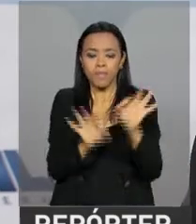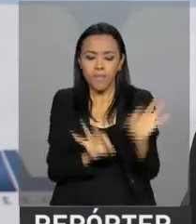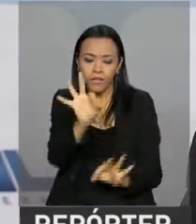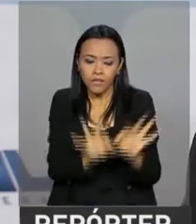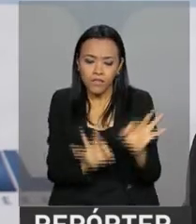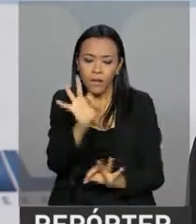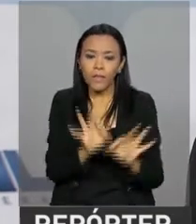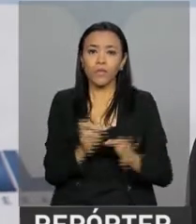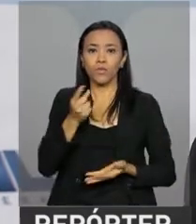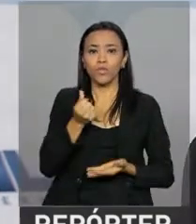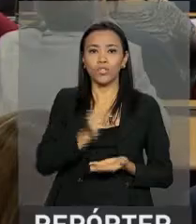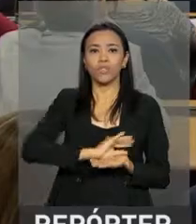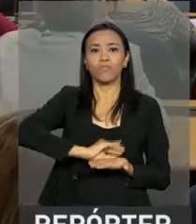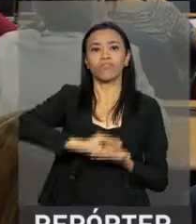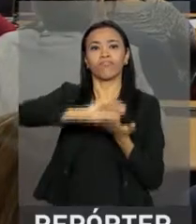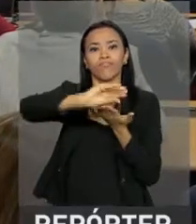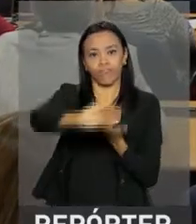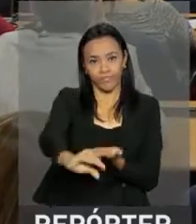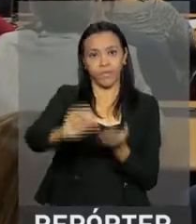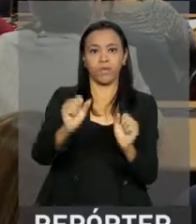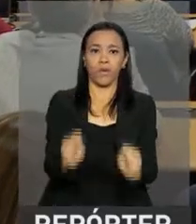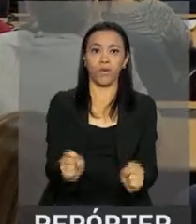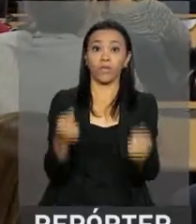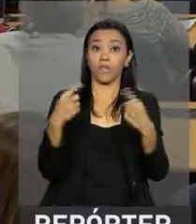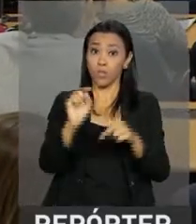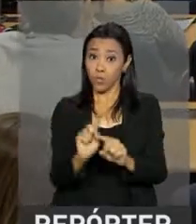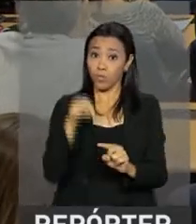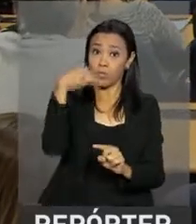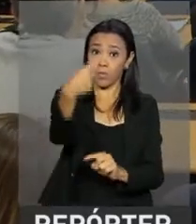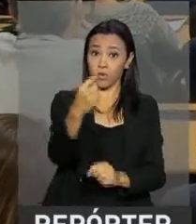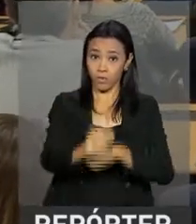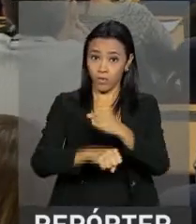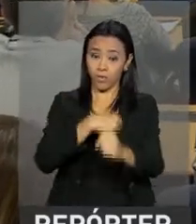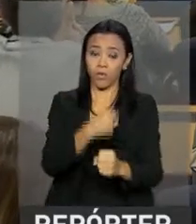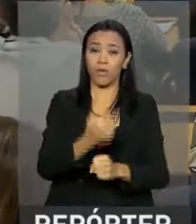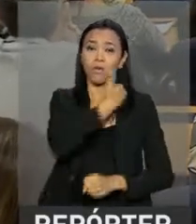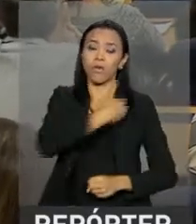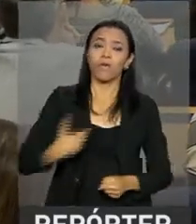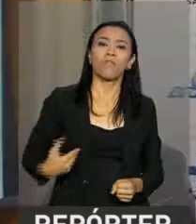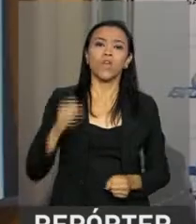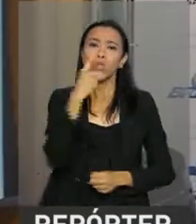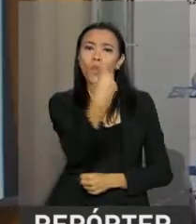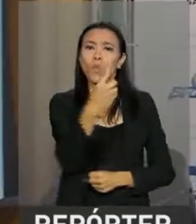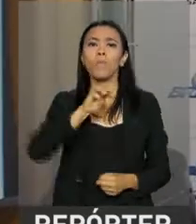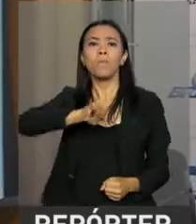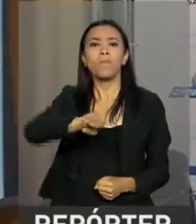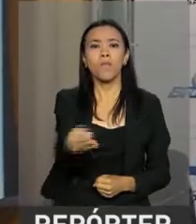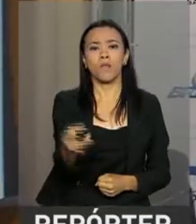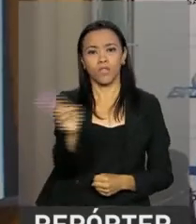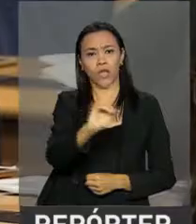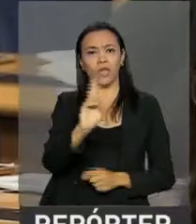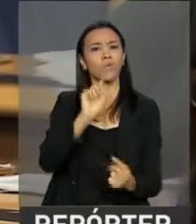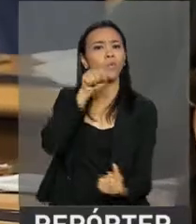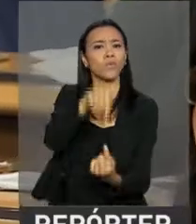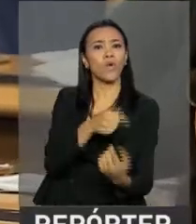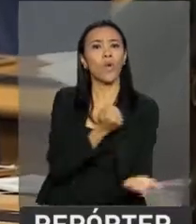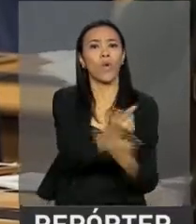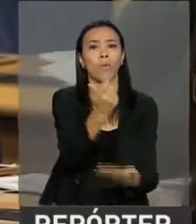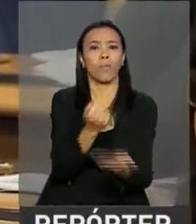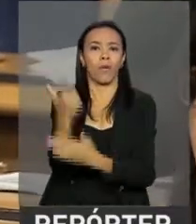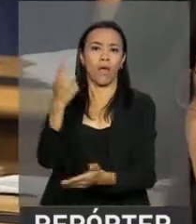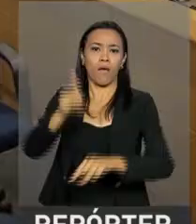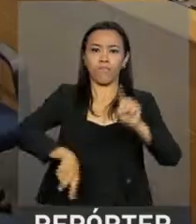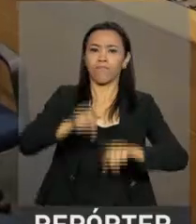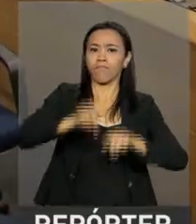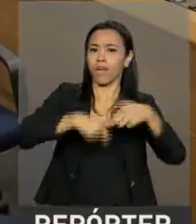investimento que nós precisamos no ano que vem o governo vai investir mais de um milhão de reais na compra de equipamentos e capacitação de